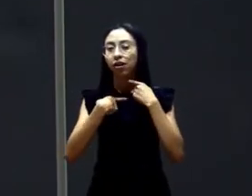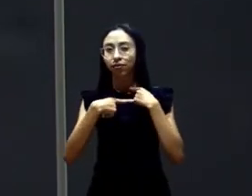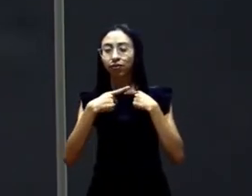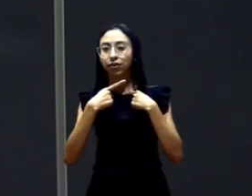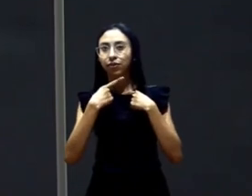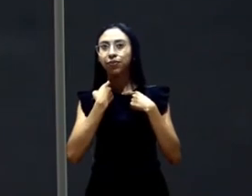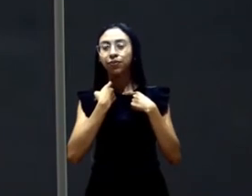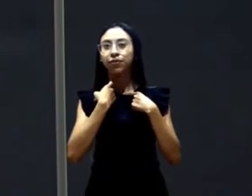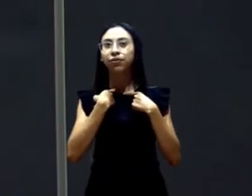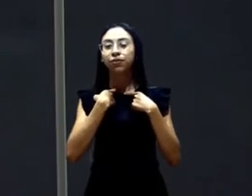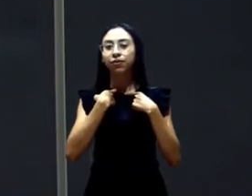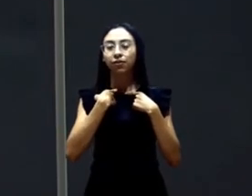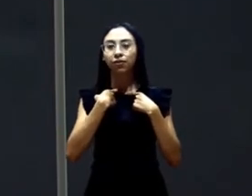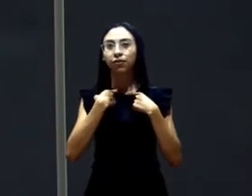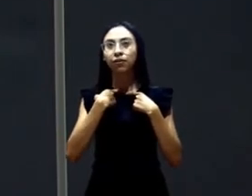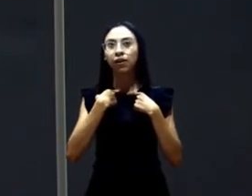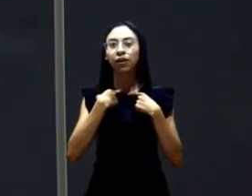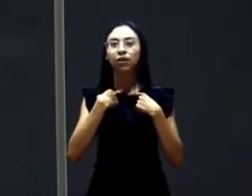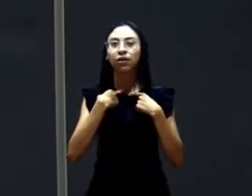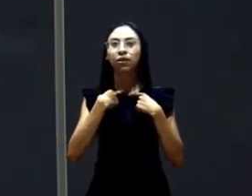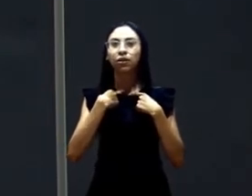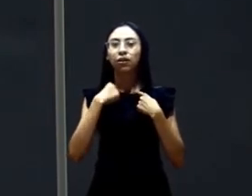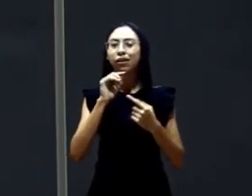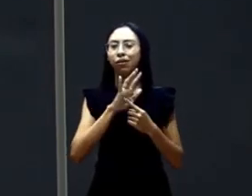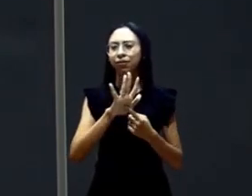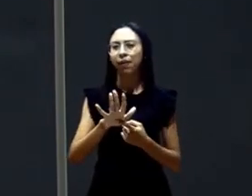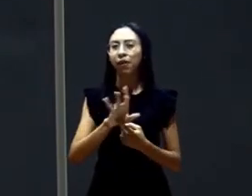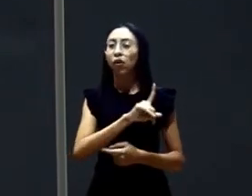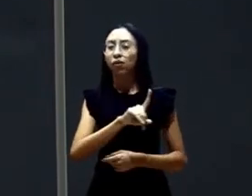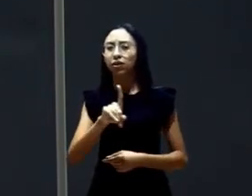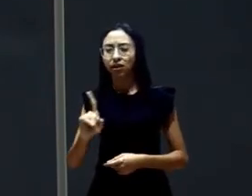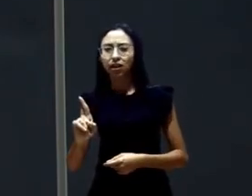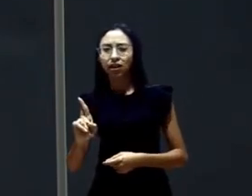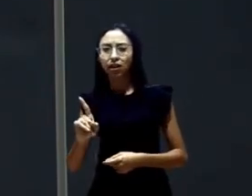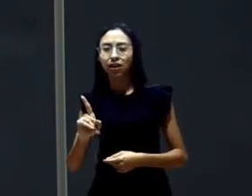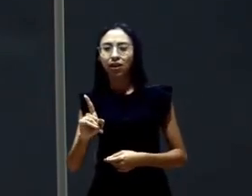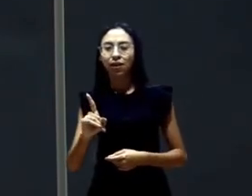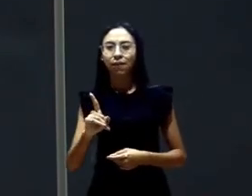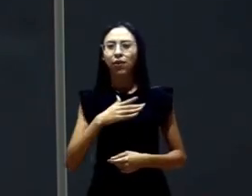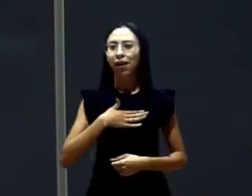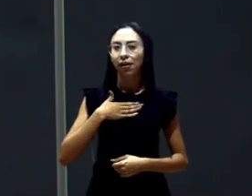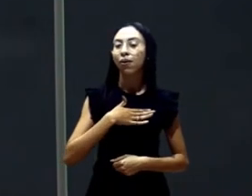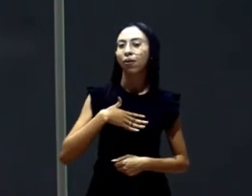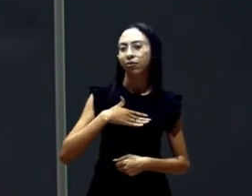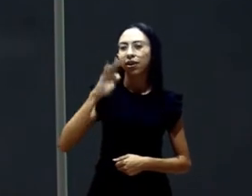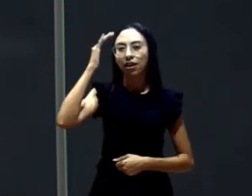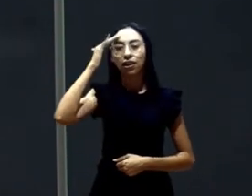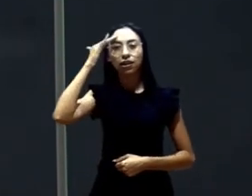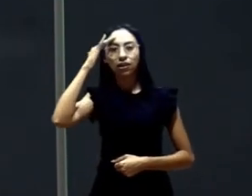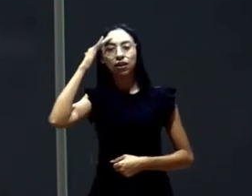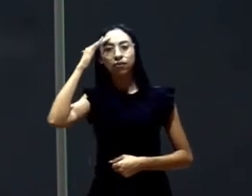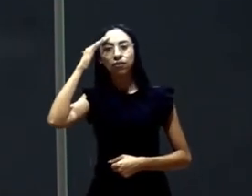igreja, para você que gosta e entende a necessidade